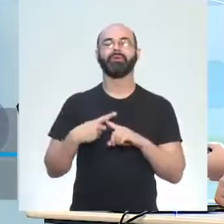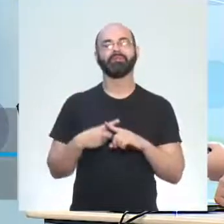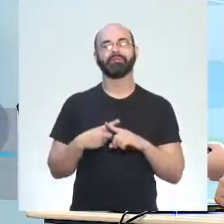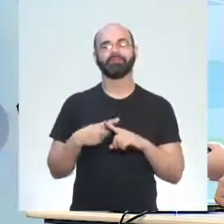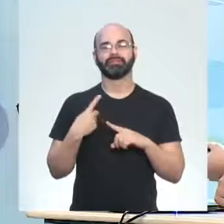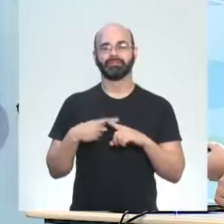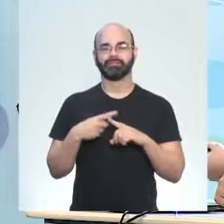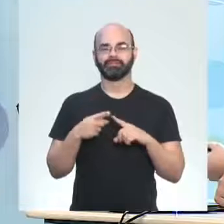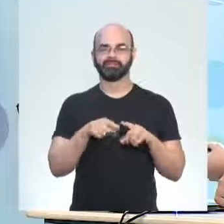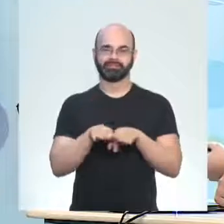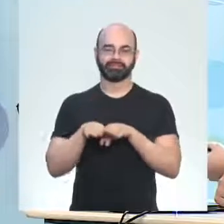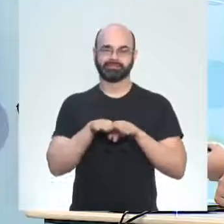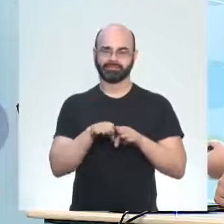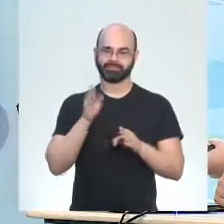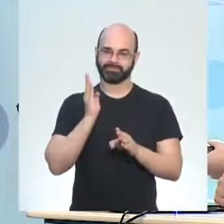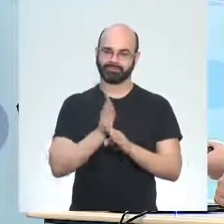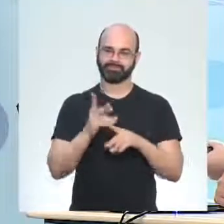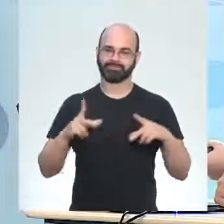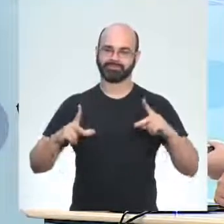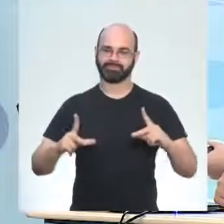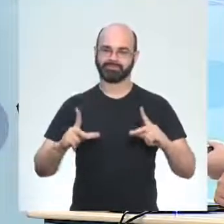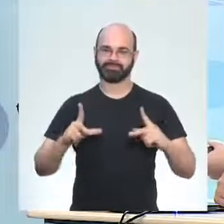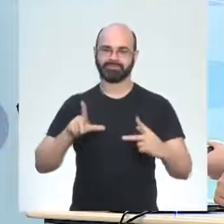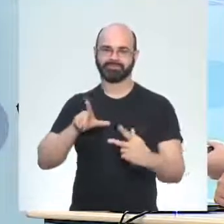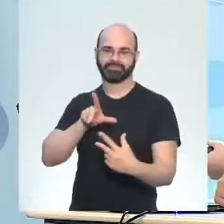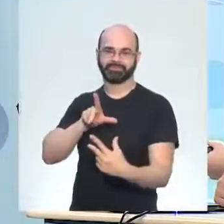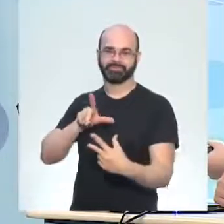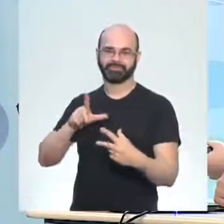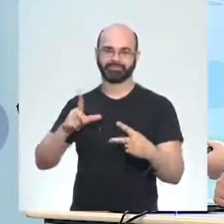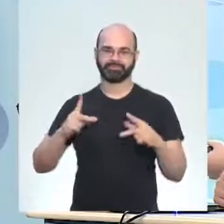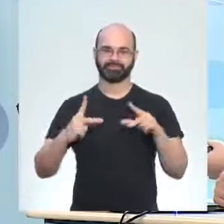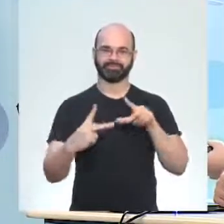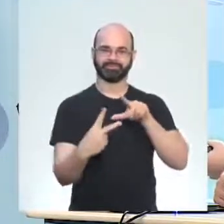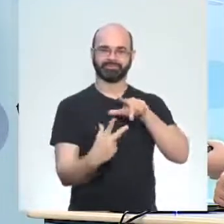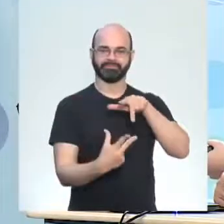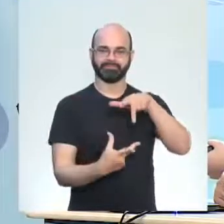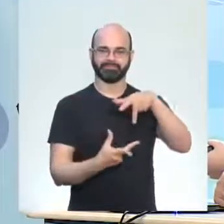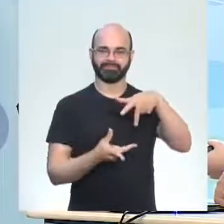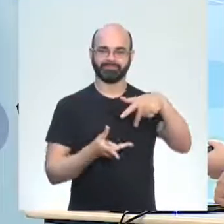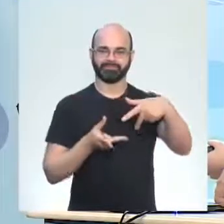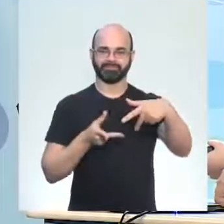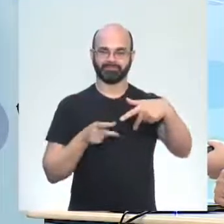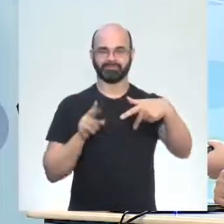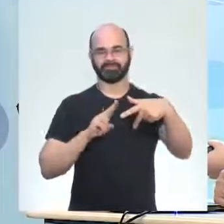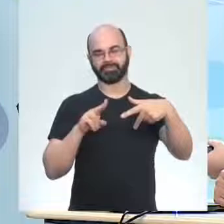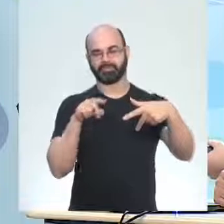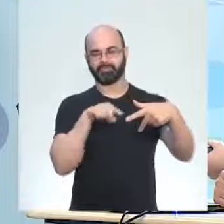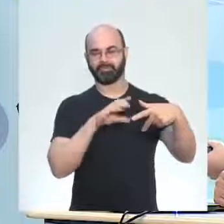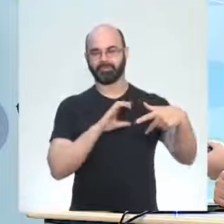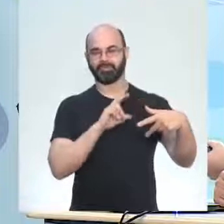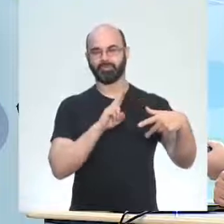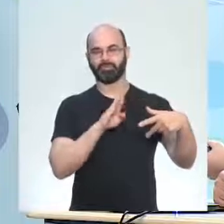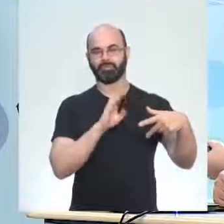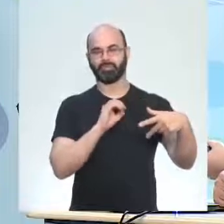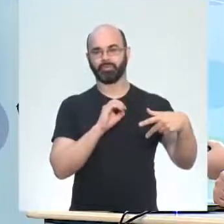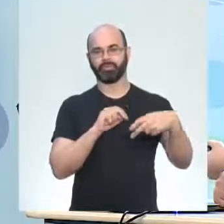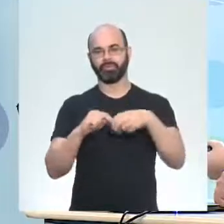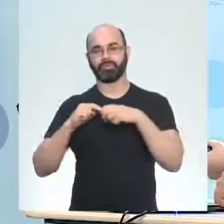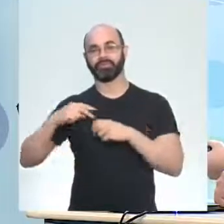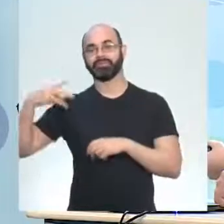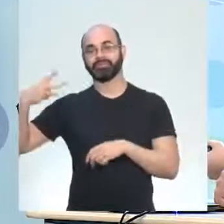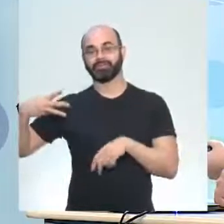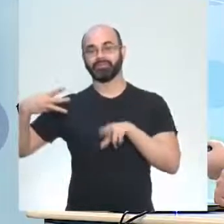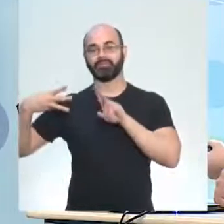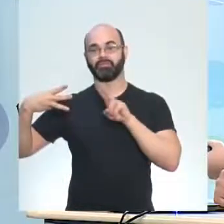como padrão o cubo, né? Por isso que ele é cúbico, tá? Porque nós estamos multiplicando 3